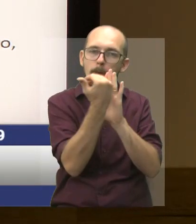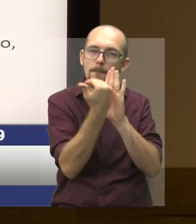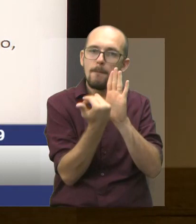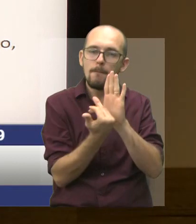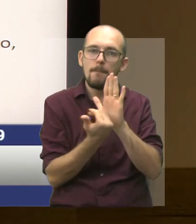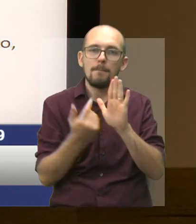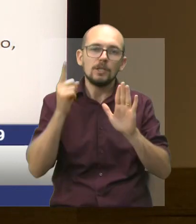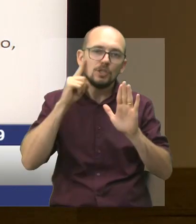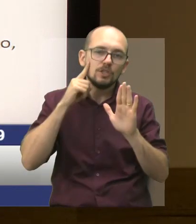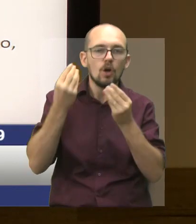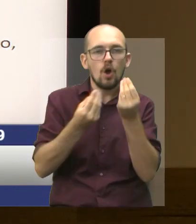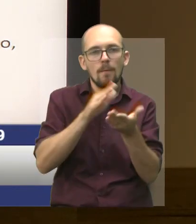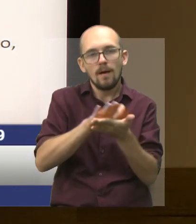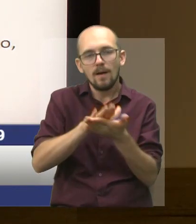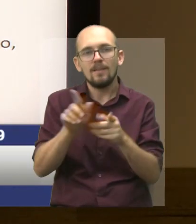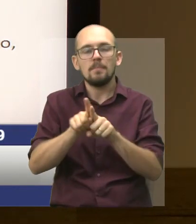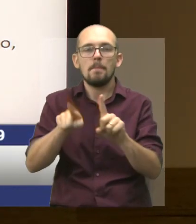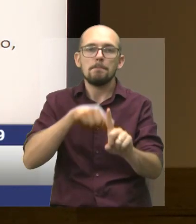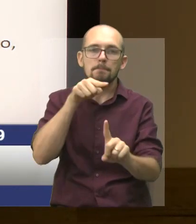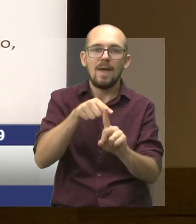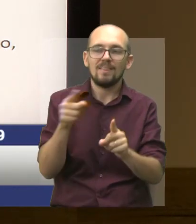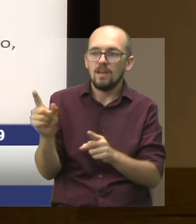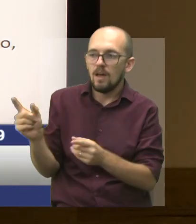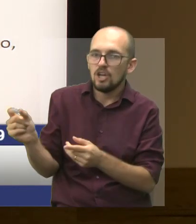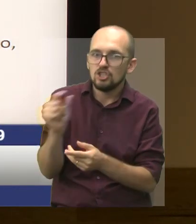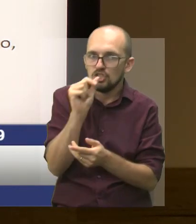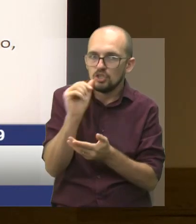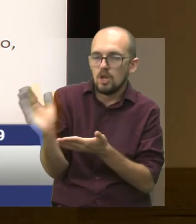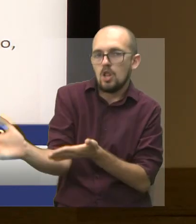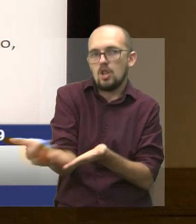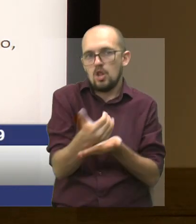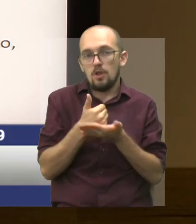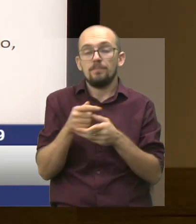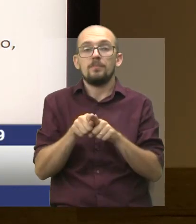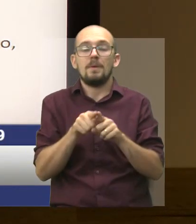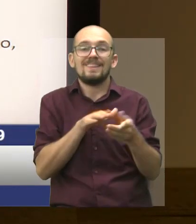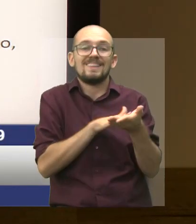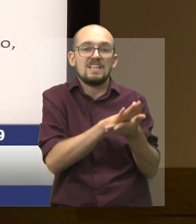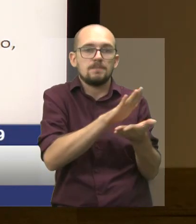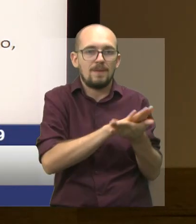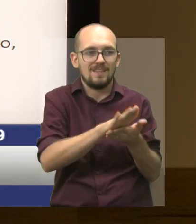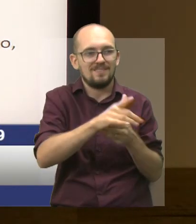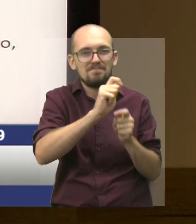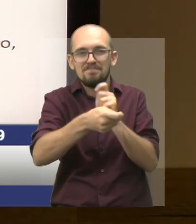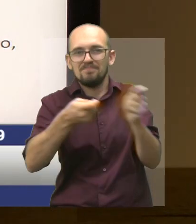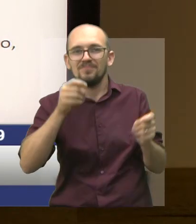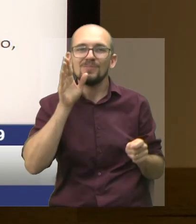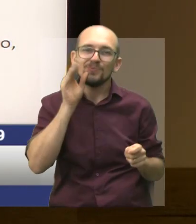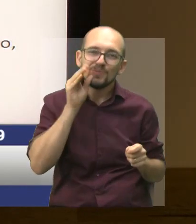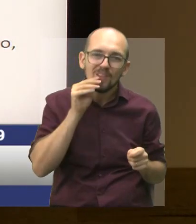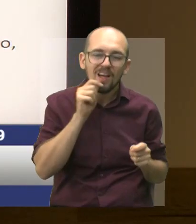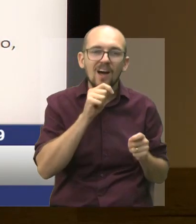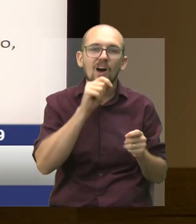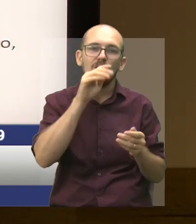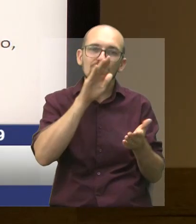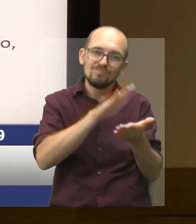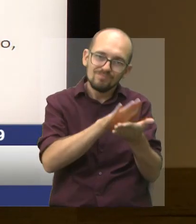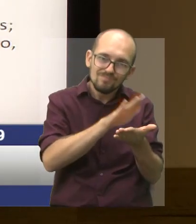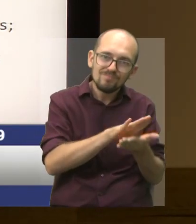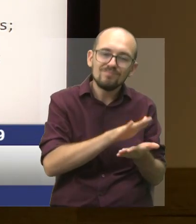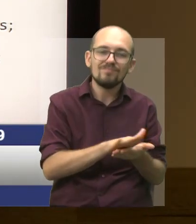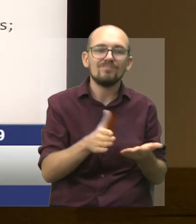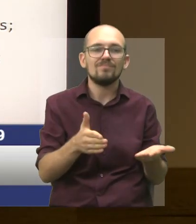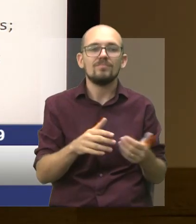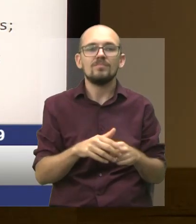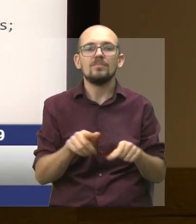bimestrais de arrecadação e limitação de empenho, despesas com o pessoal, execução de